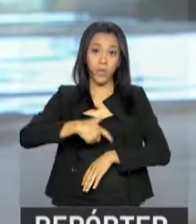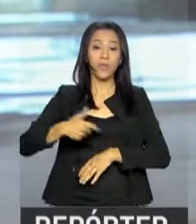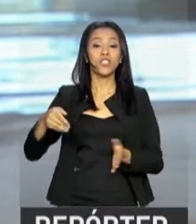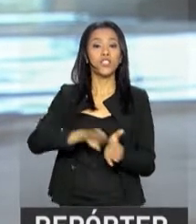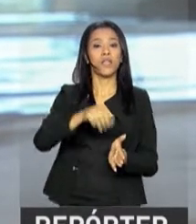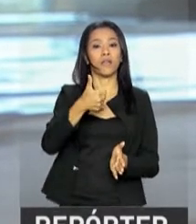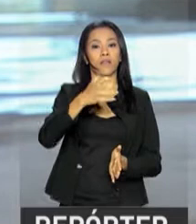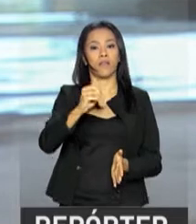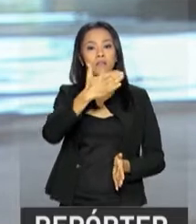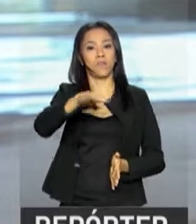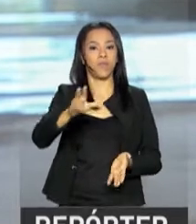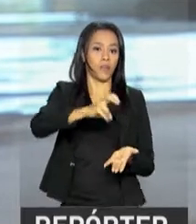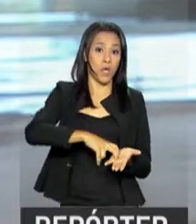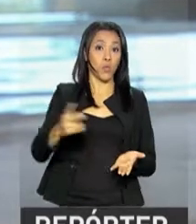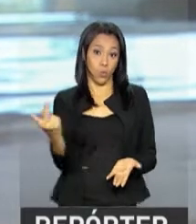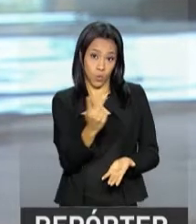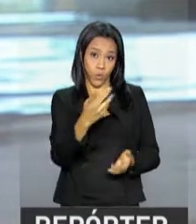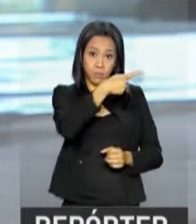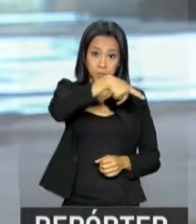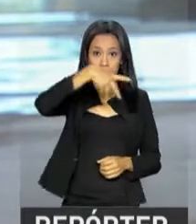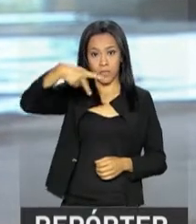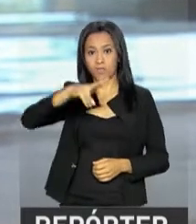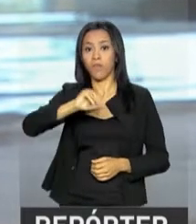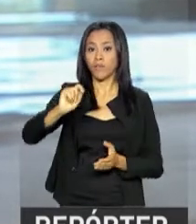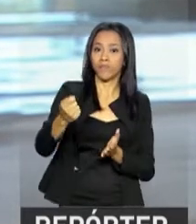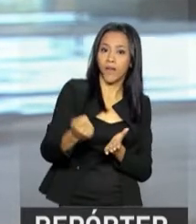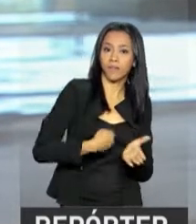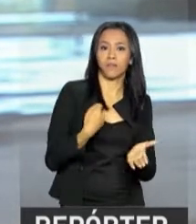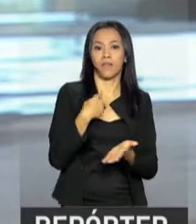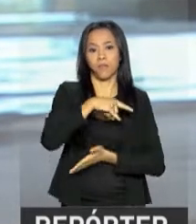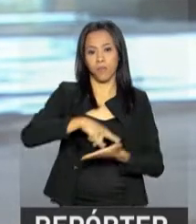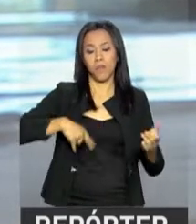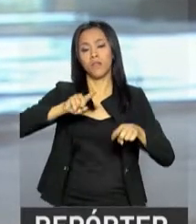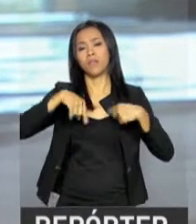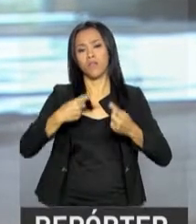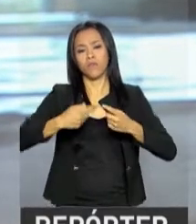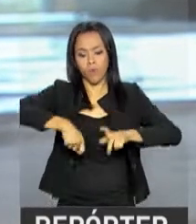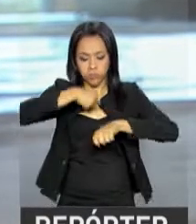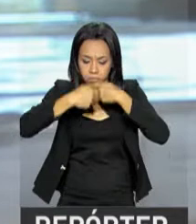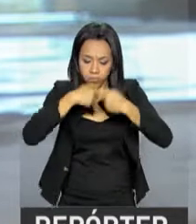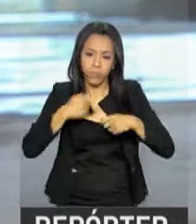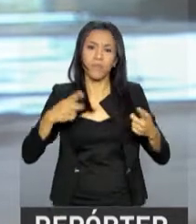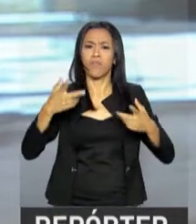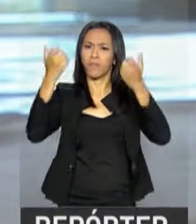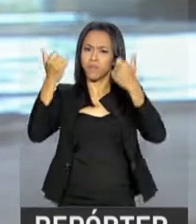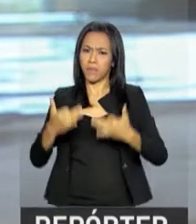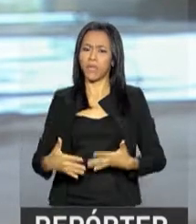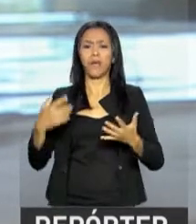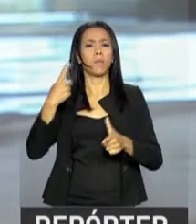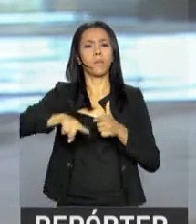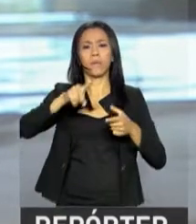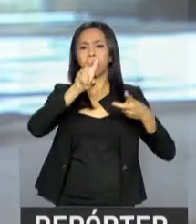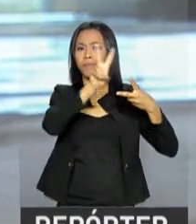os dois presidentes vão assinar atos e vamos estar juntos eles devem tratar de temas como a cooperação amazônica ea crise na venezuela que tem levado